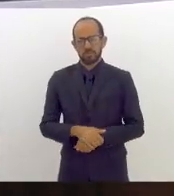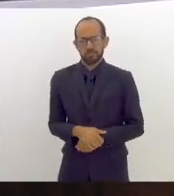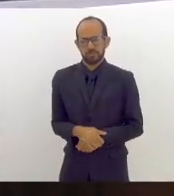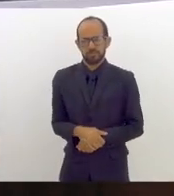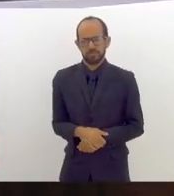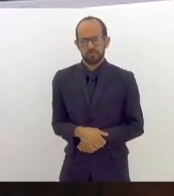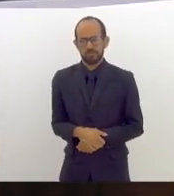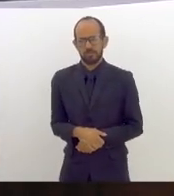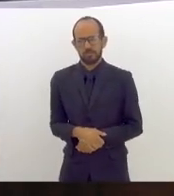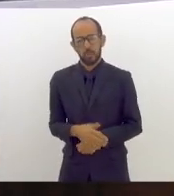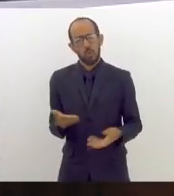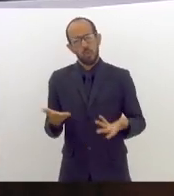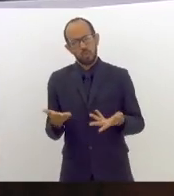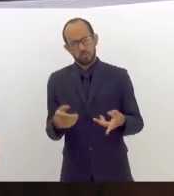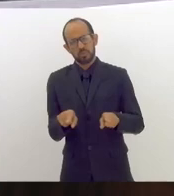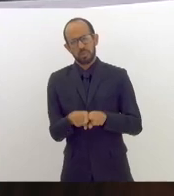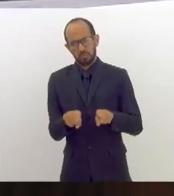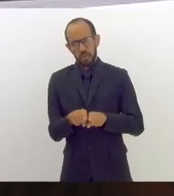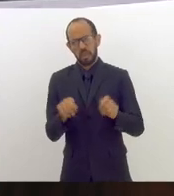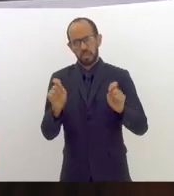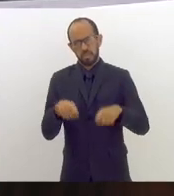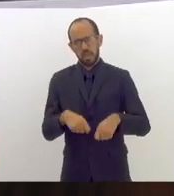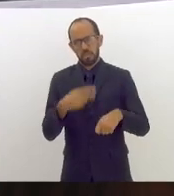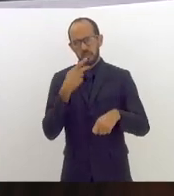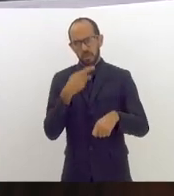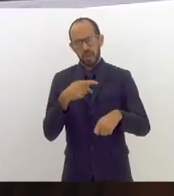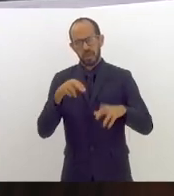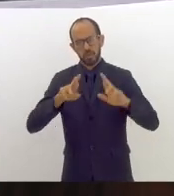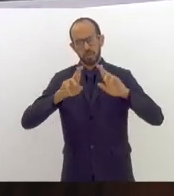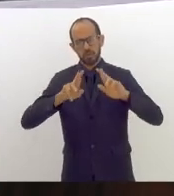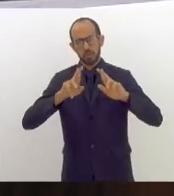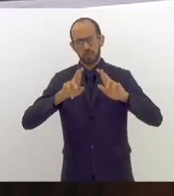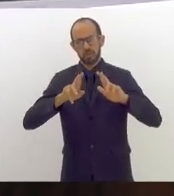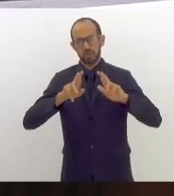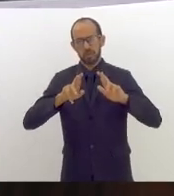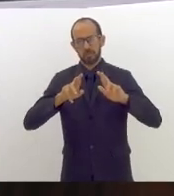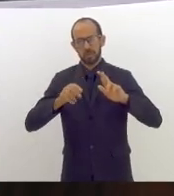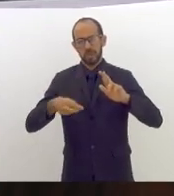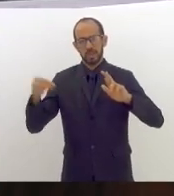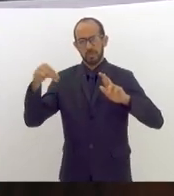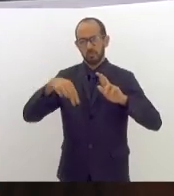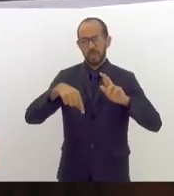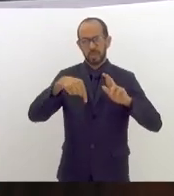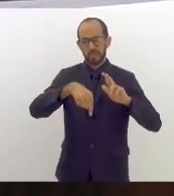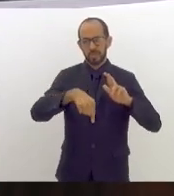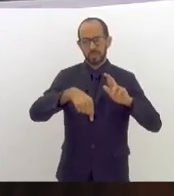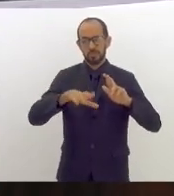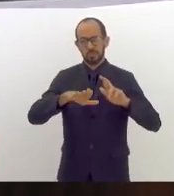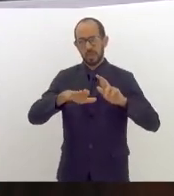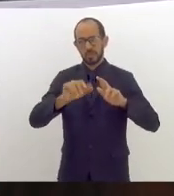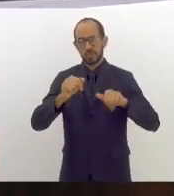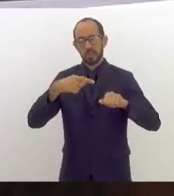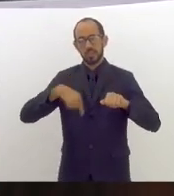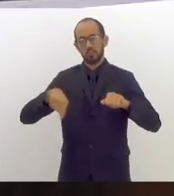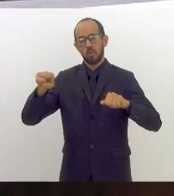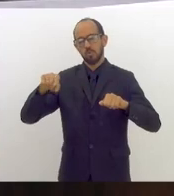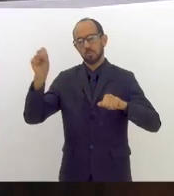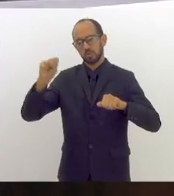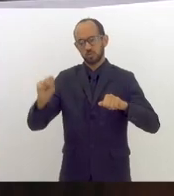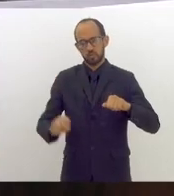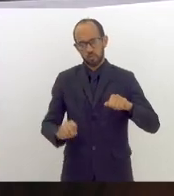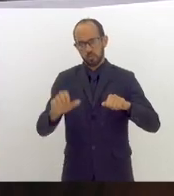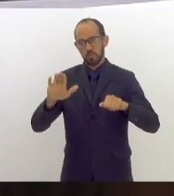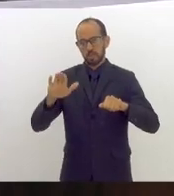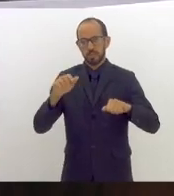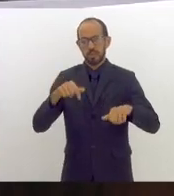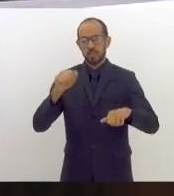e hoje eu posso dizer para vocês que torci muito que ele viesse aqui para o Rio de Janeiro como Senador mais ele tá lá pelo sul Mas ele é um